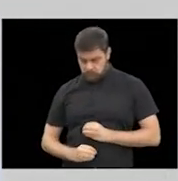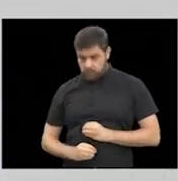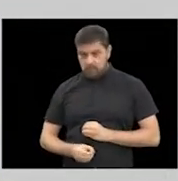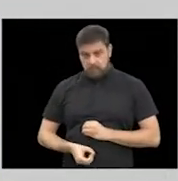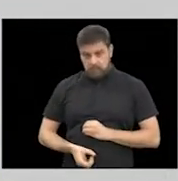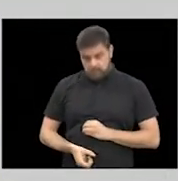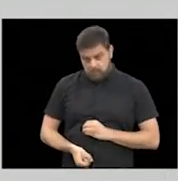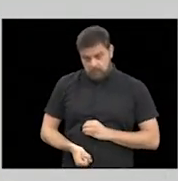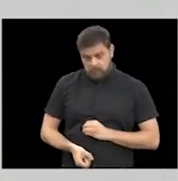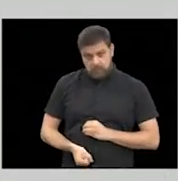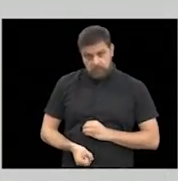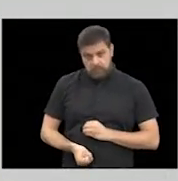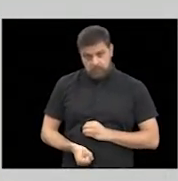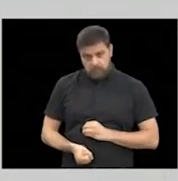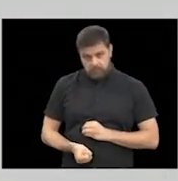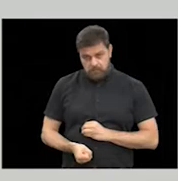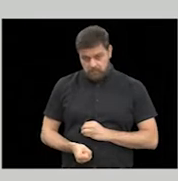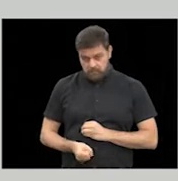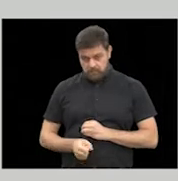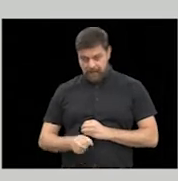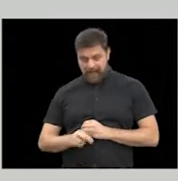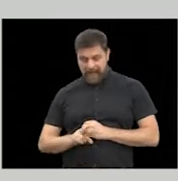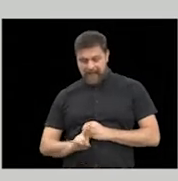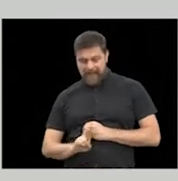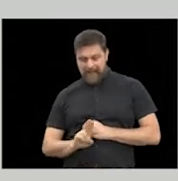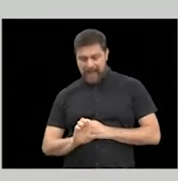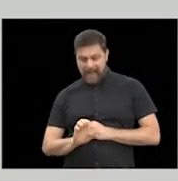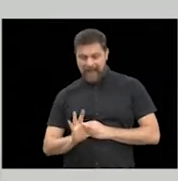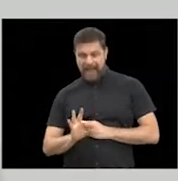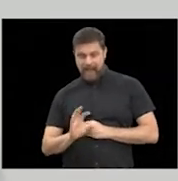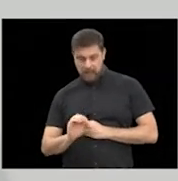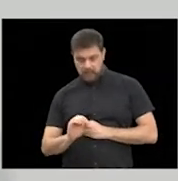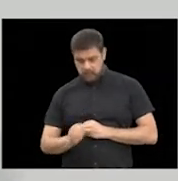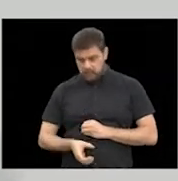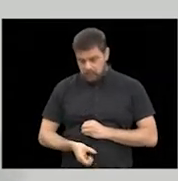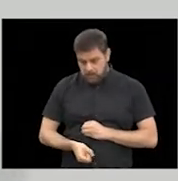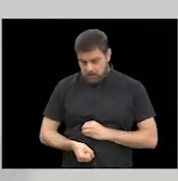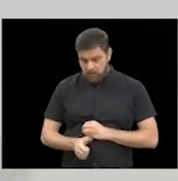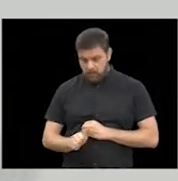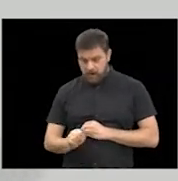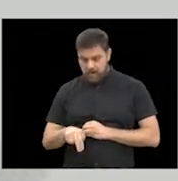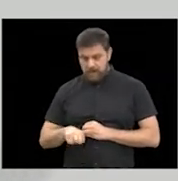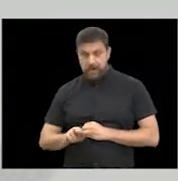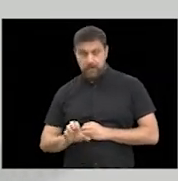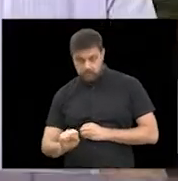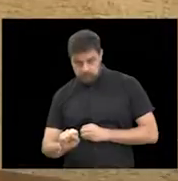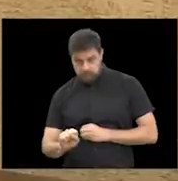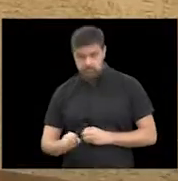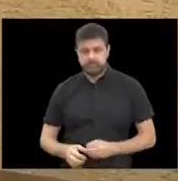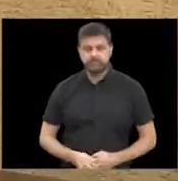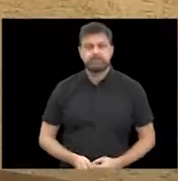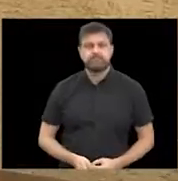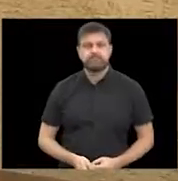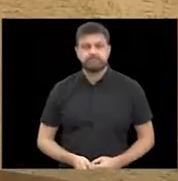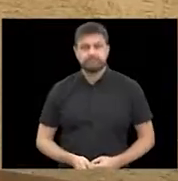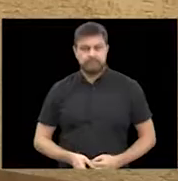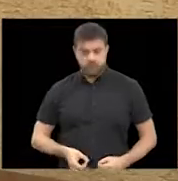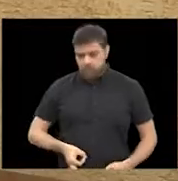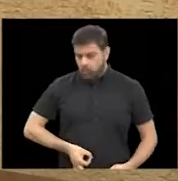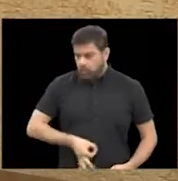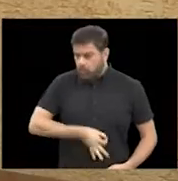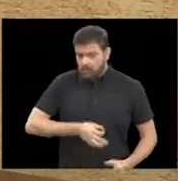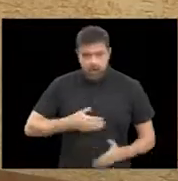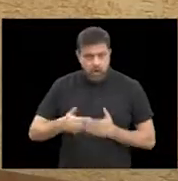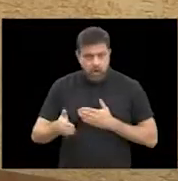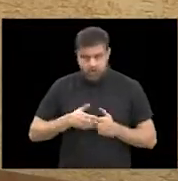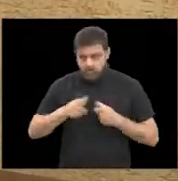chegar na ampola retal e o ânus. Certo. Tudo isso é o aparelho digestório. E a úlcera pode dar em